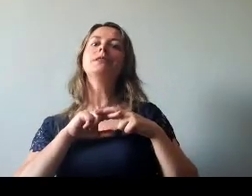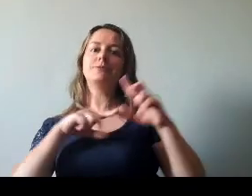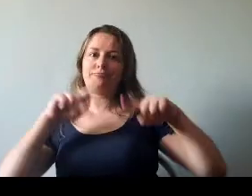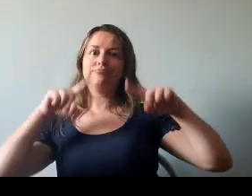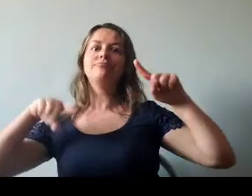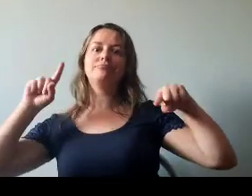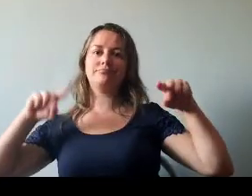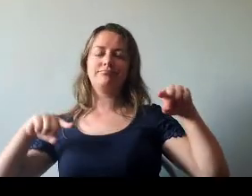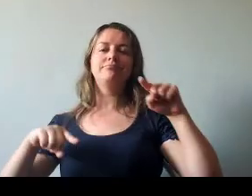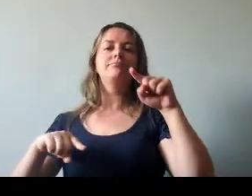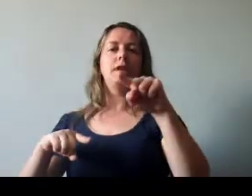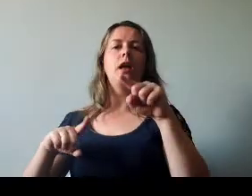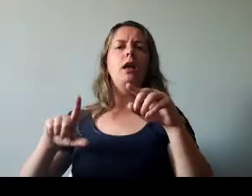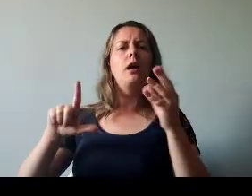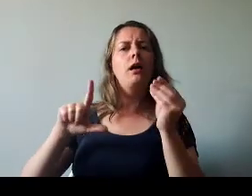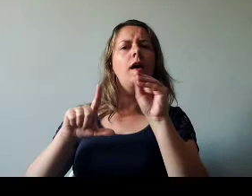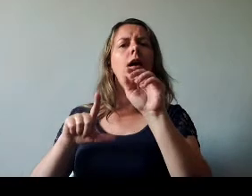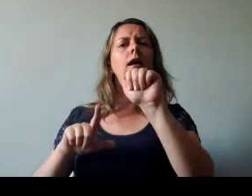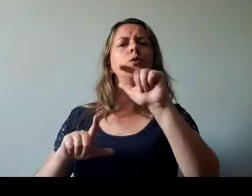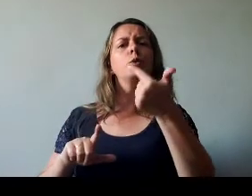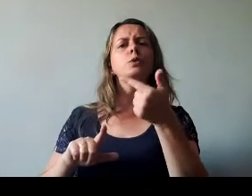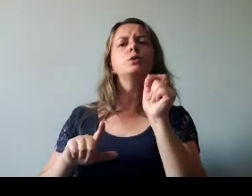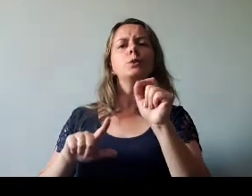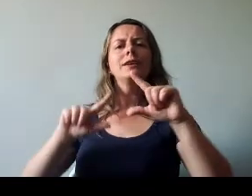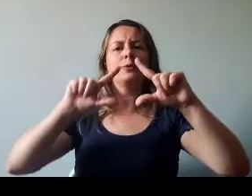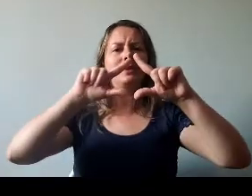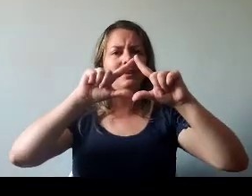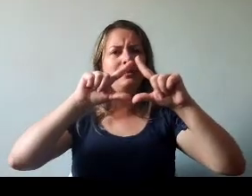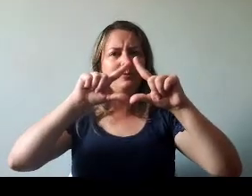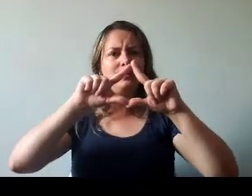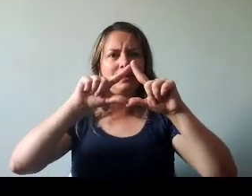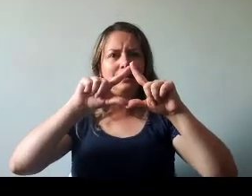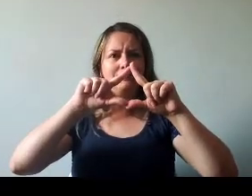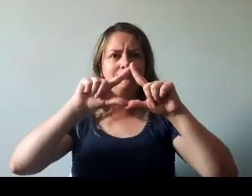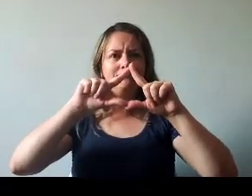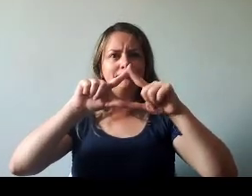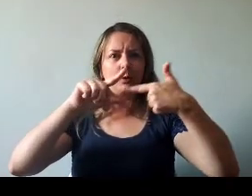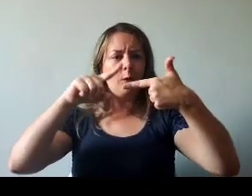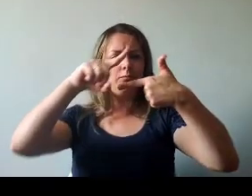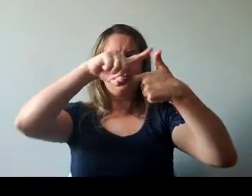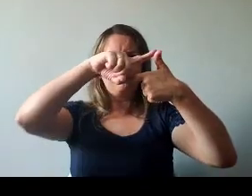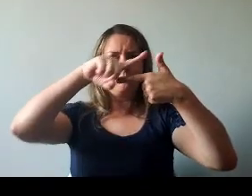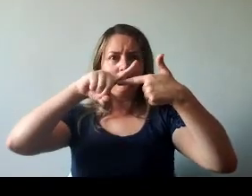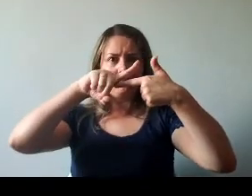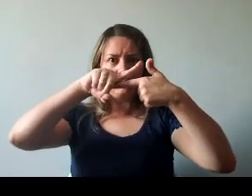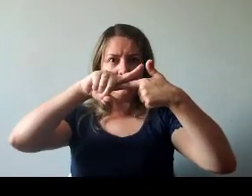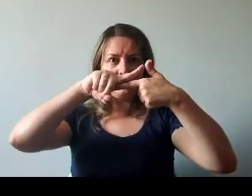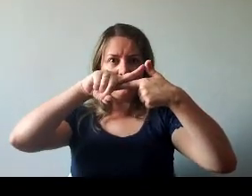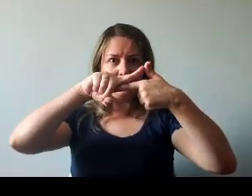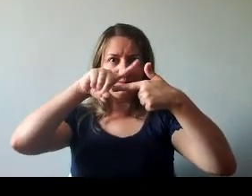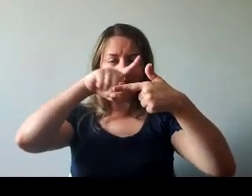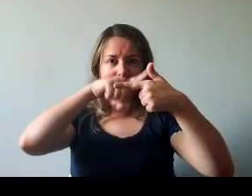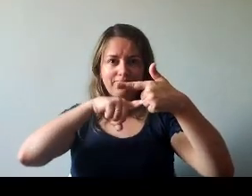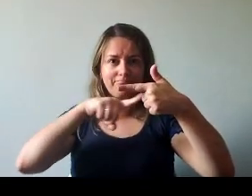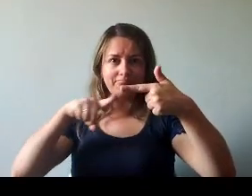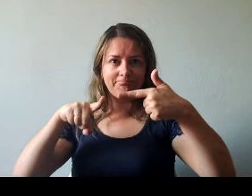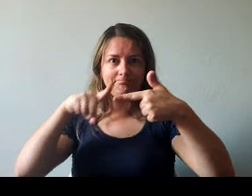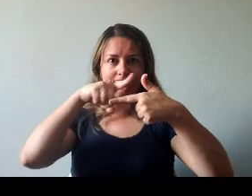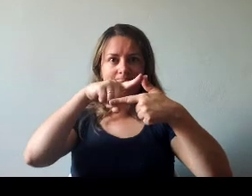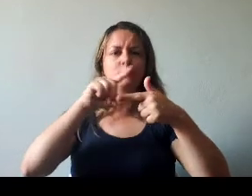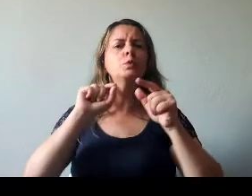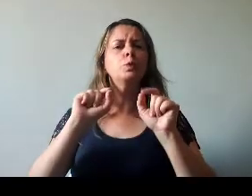2 aqui, a área 2 é a área do triângulo, tá? A área do triângulo é o quê?